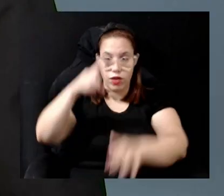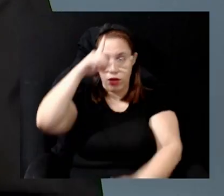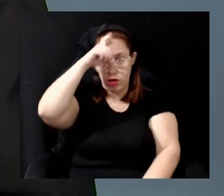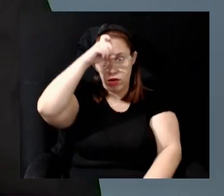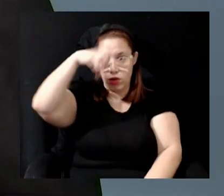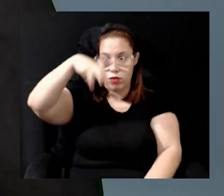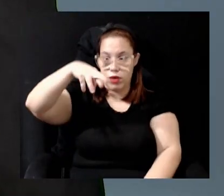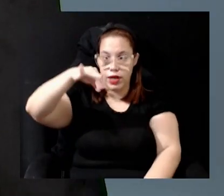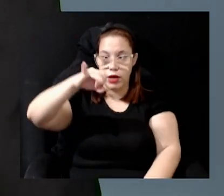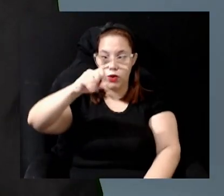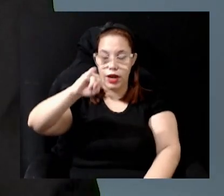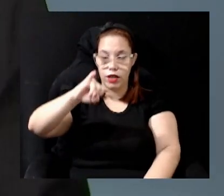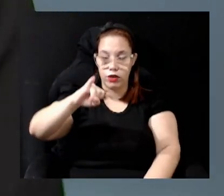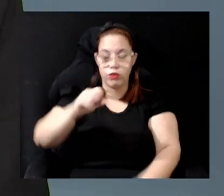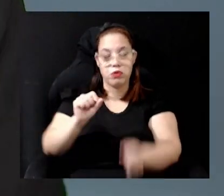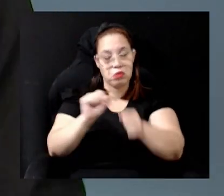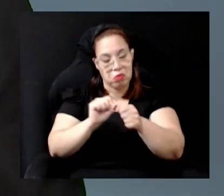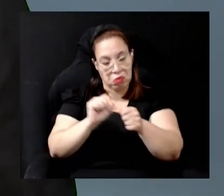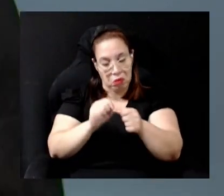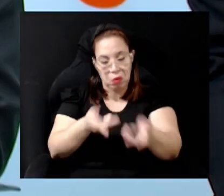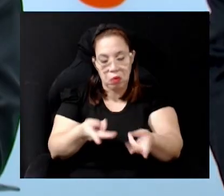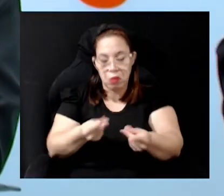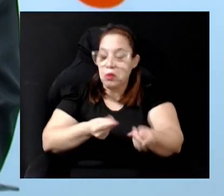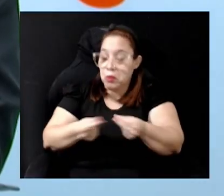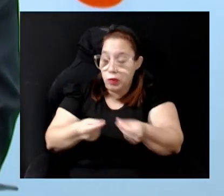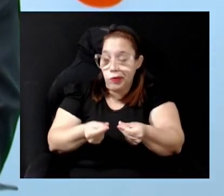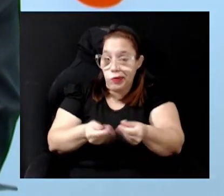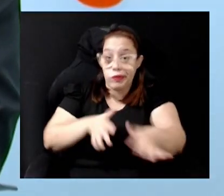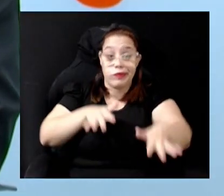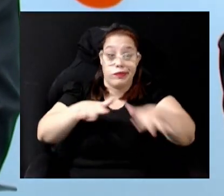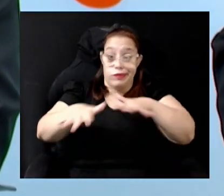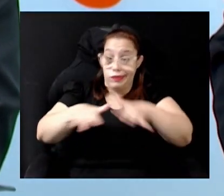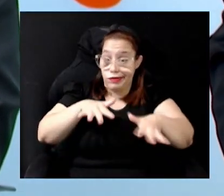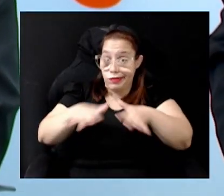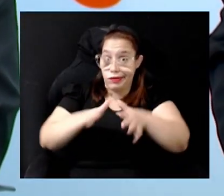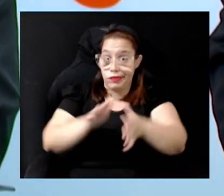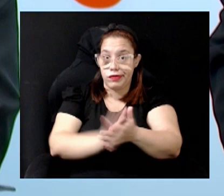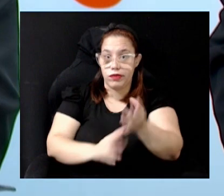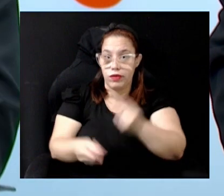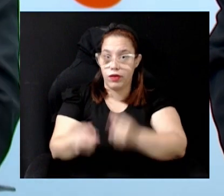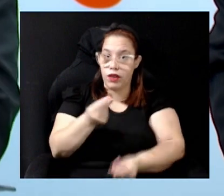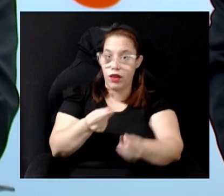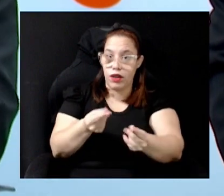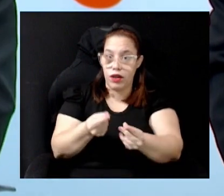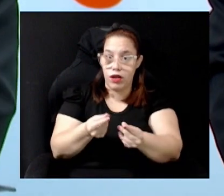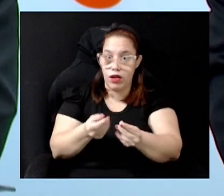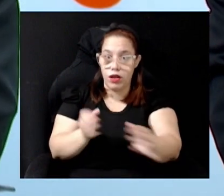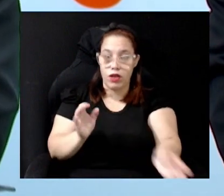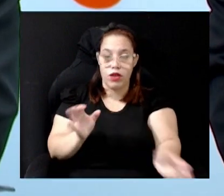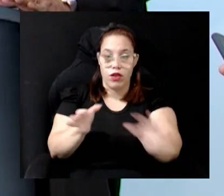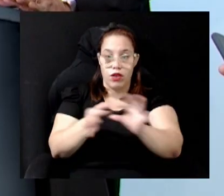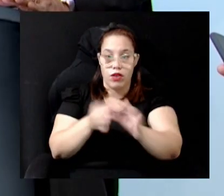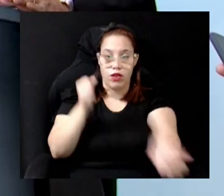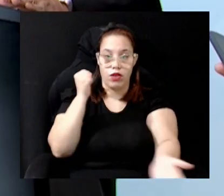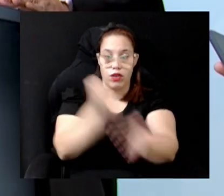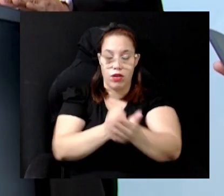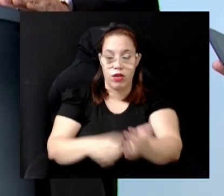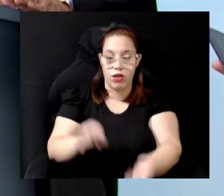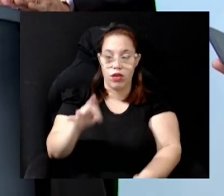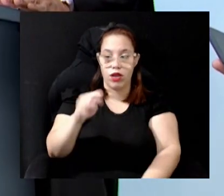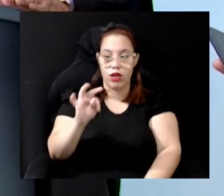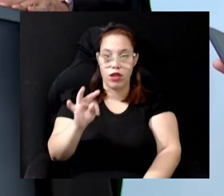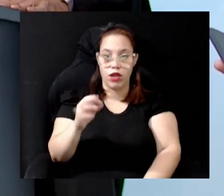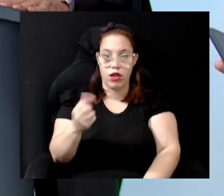fazendo, esses recursos vão agilizar a fila. A verba tem origem em um acordo firmado no TRT 15 entre a